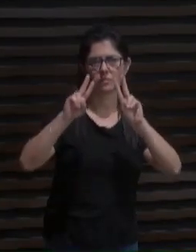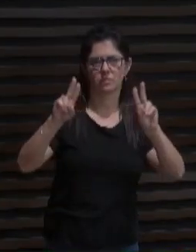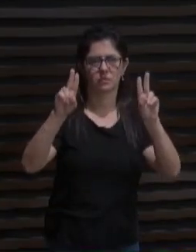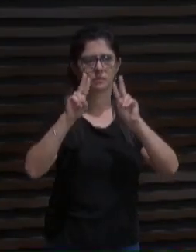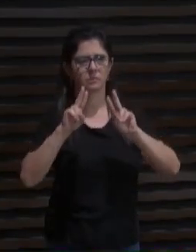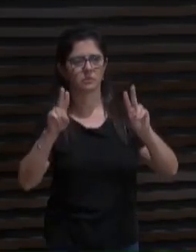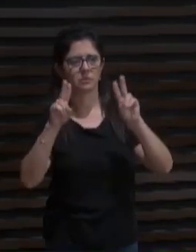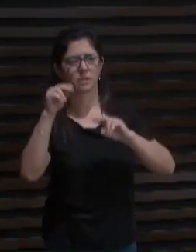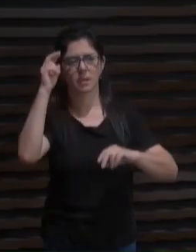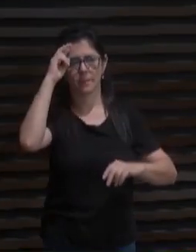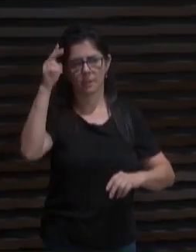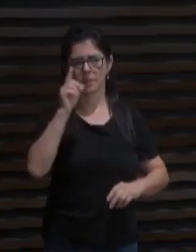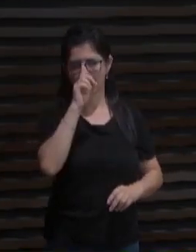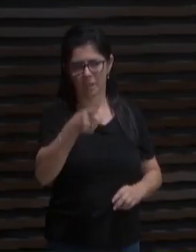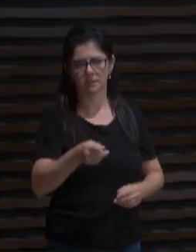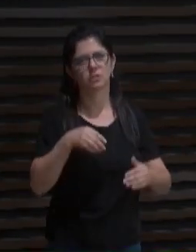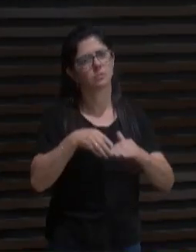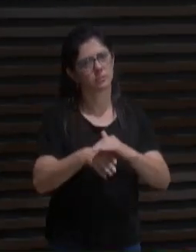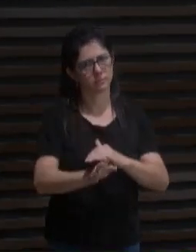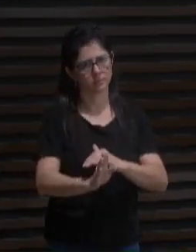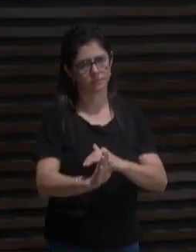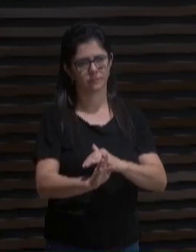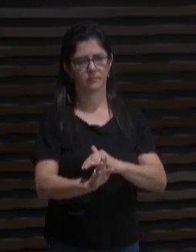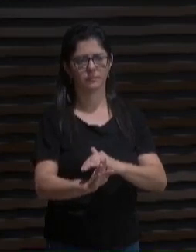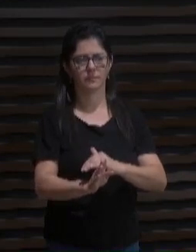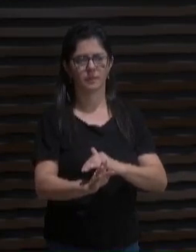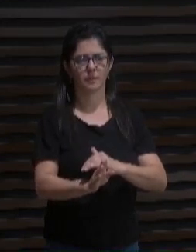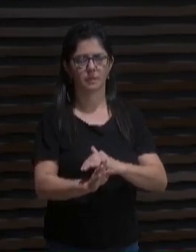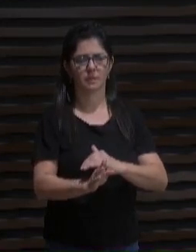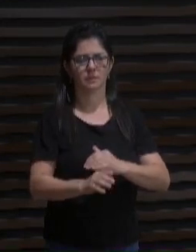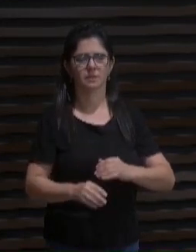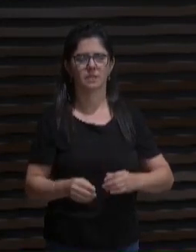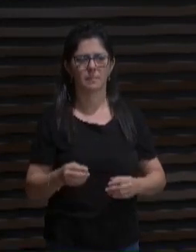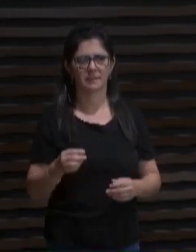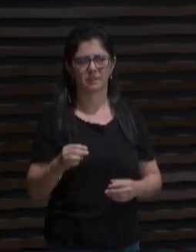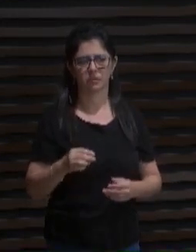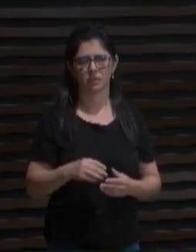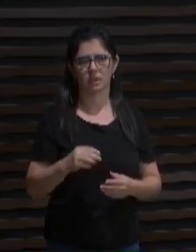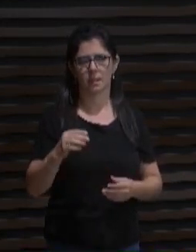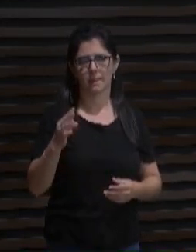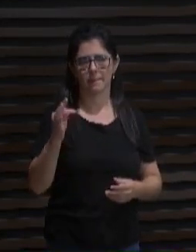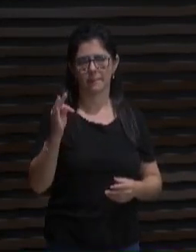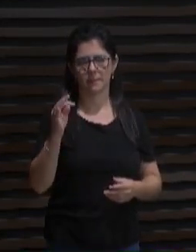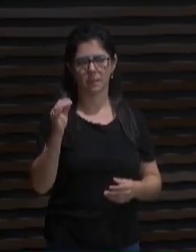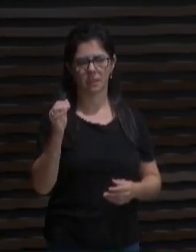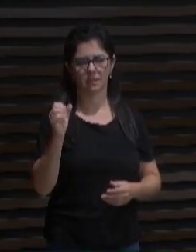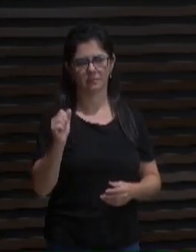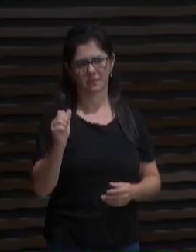Macedônia. Aí Tessalônica era a cidade mais populosa da Grécia. Estava em um